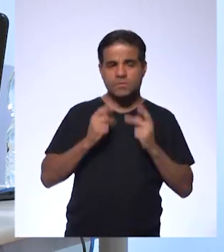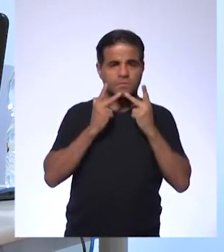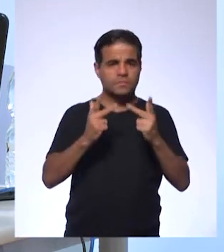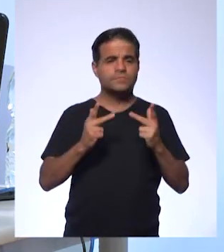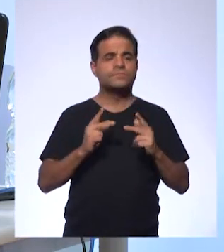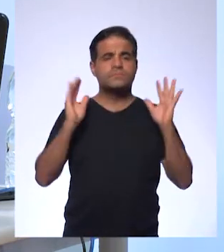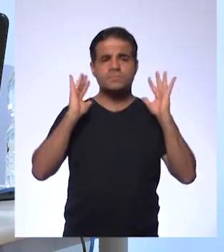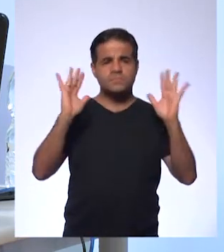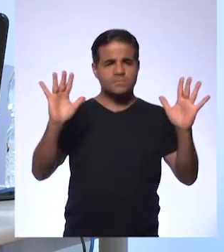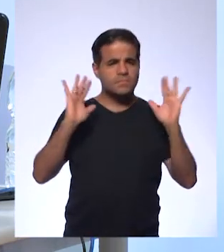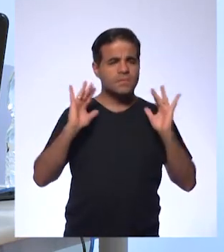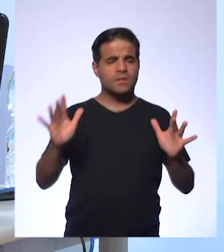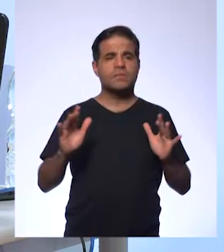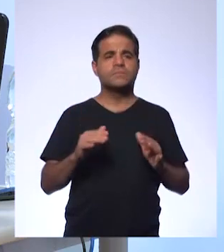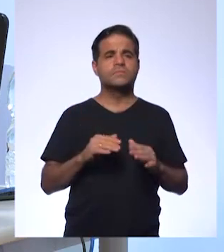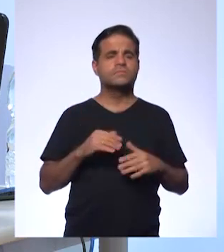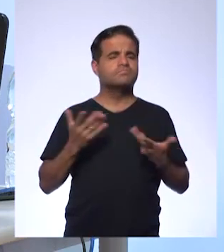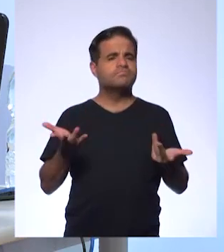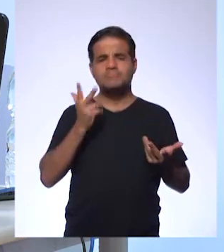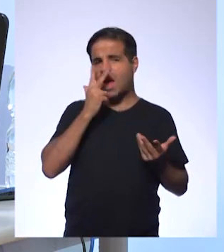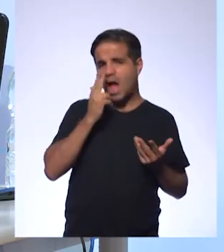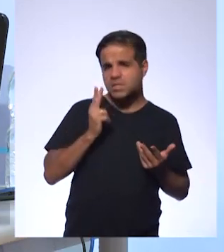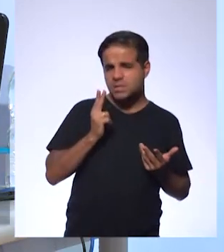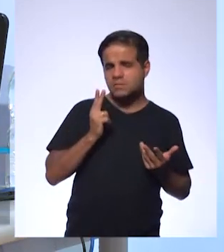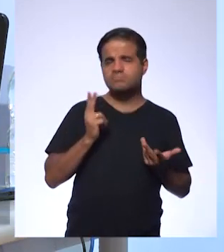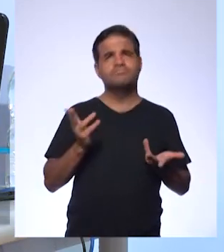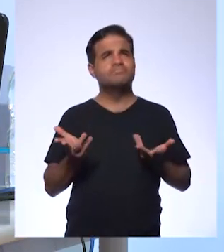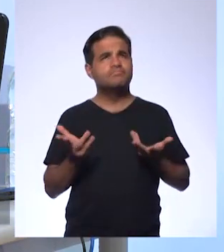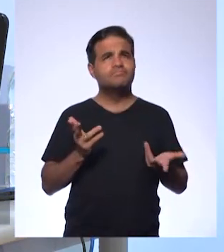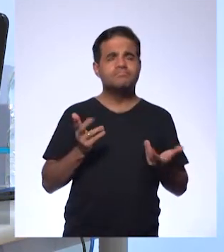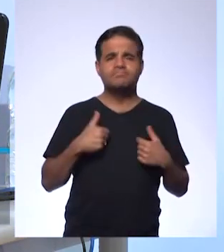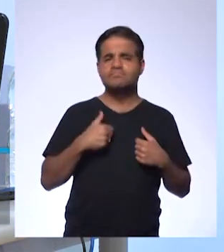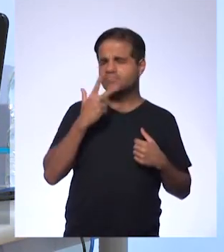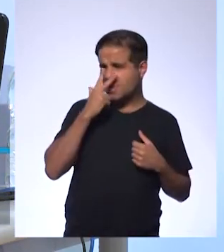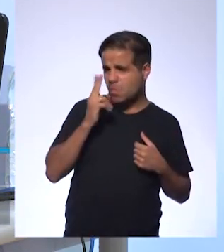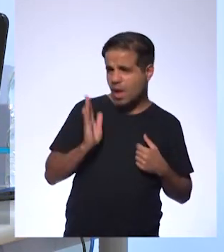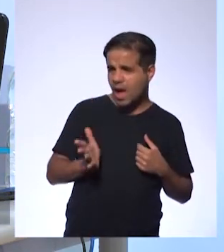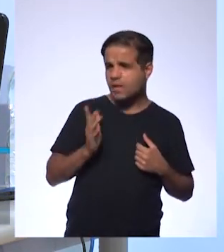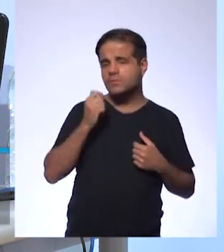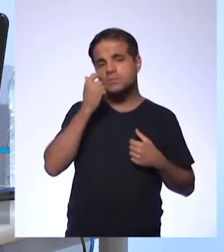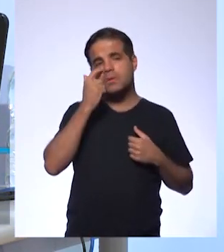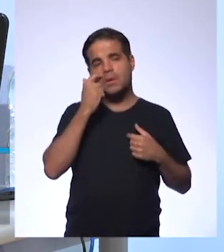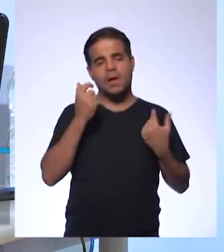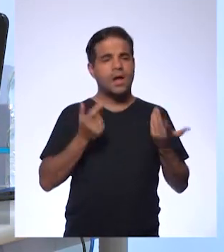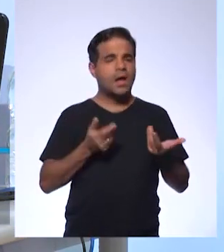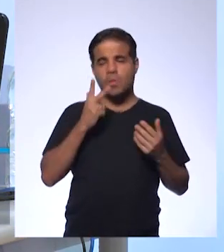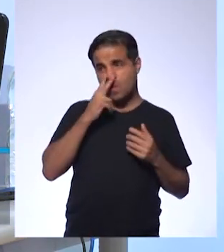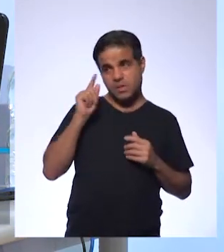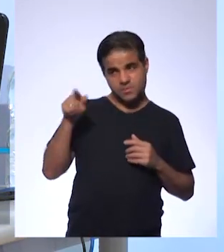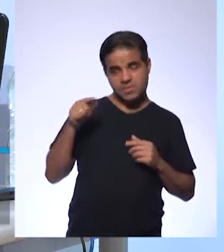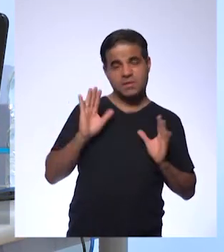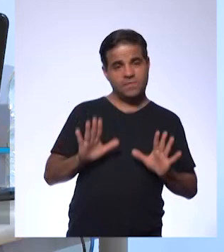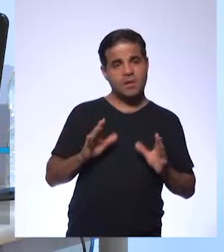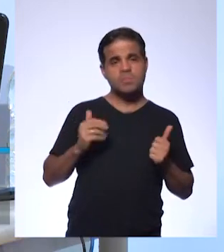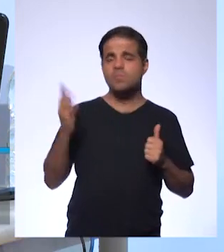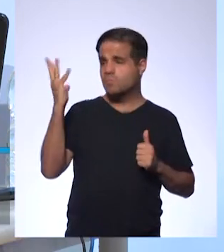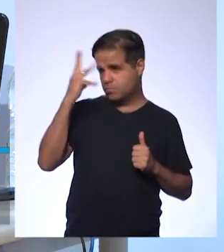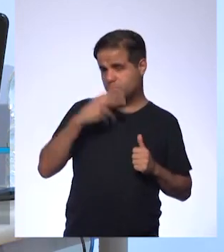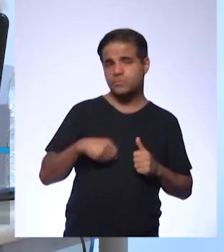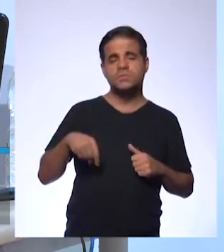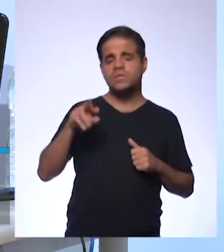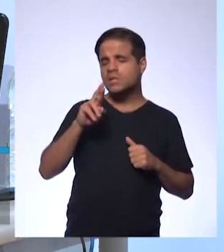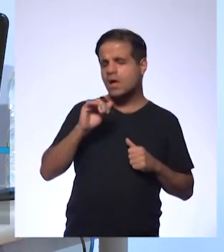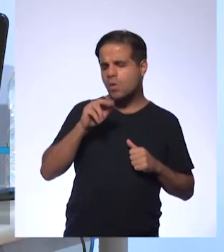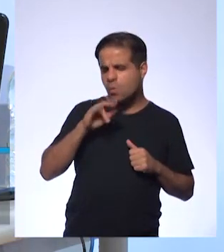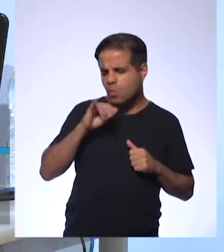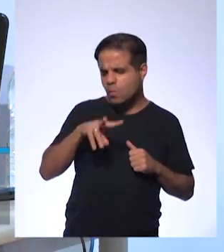a reflexão é baseada em achismo, porque quando eu falo assim, olha, eu acho, eu acho que você ficaria muito bonita ruiva.